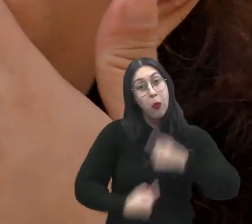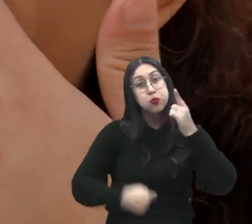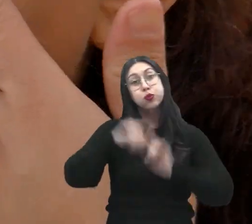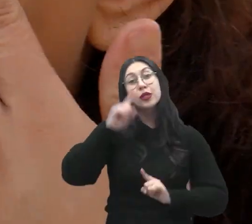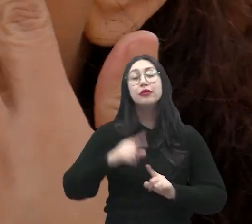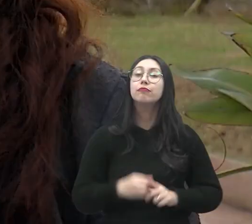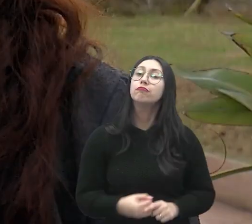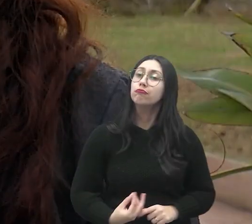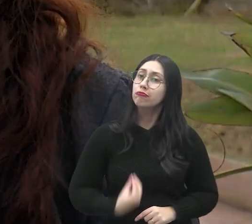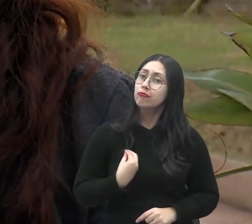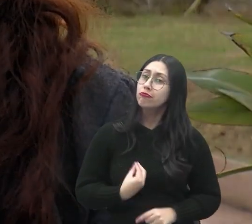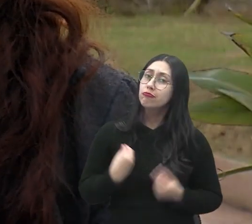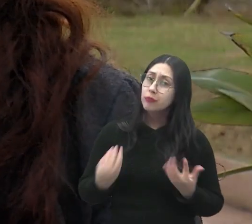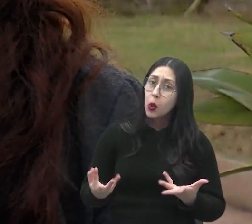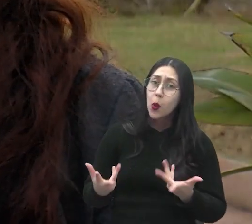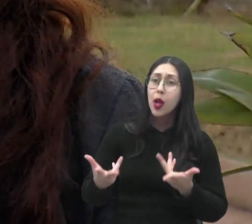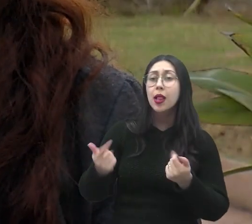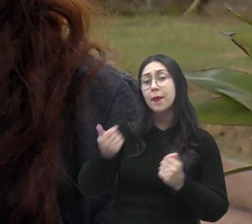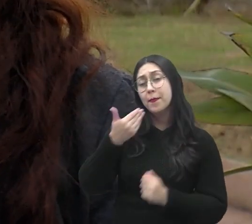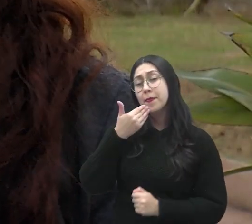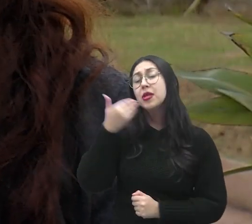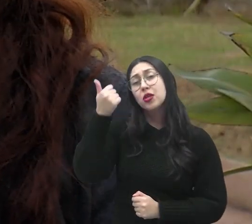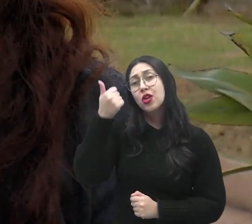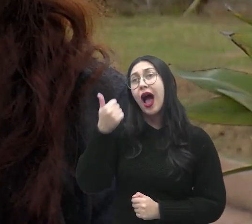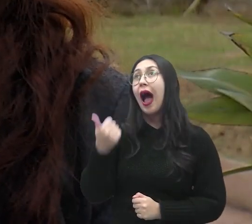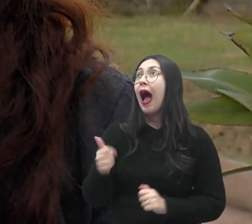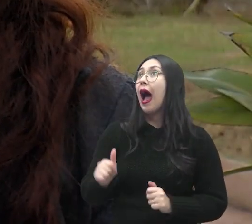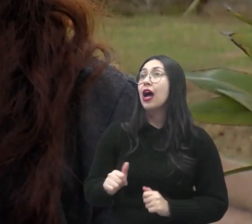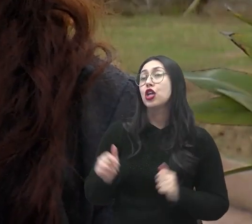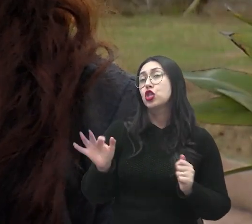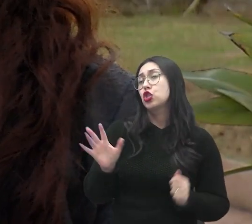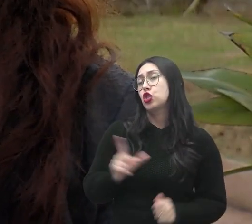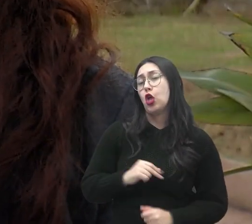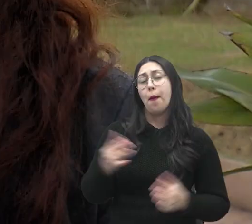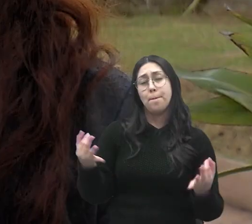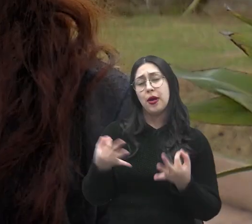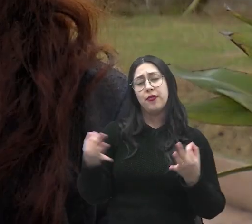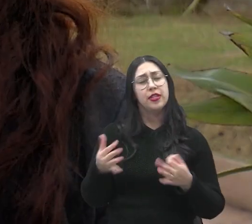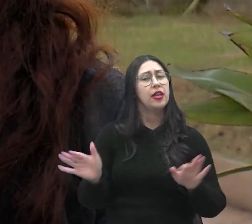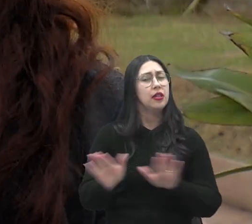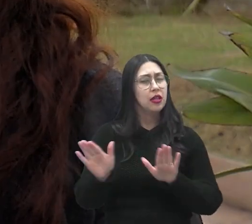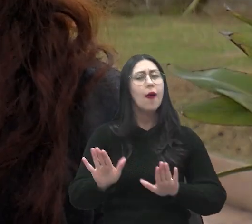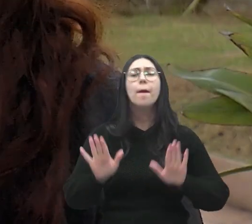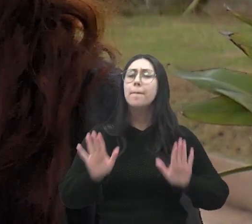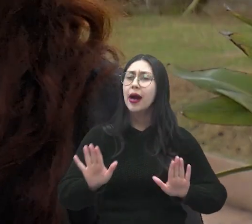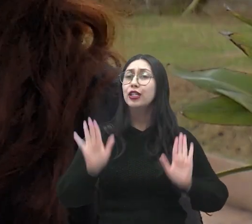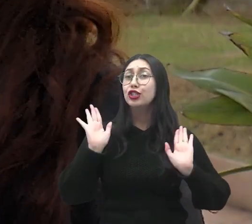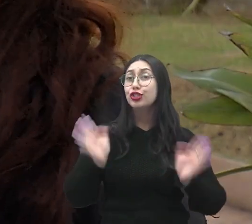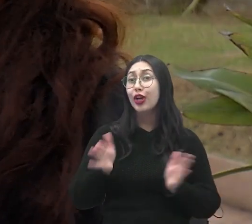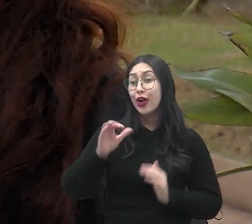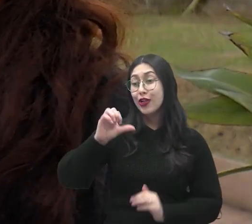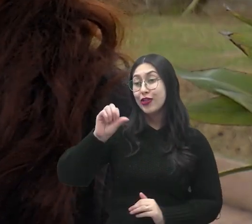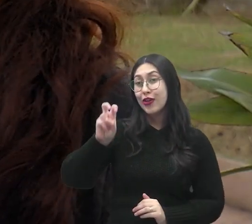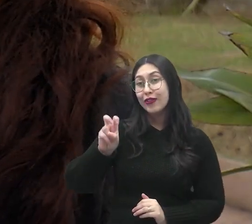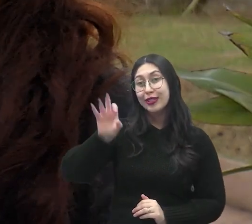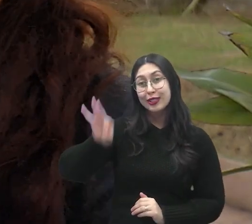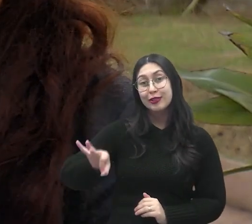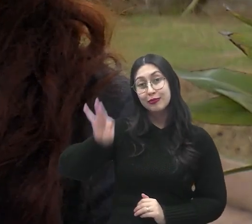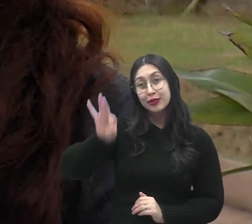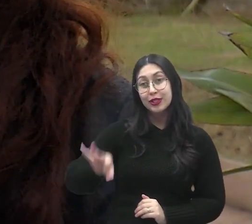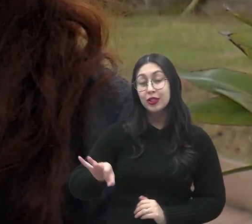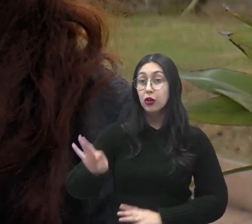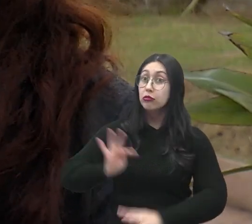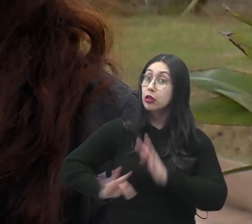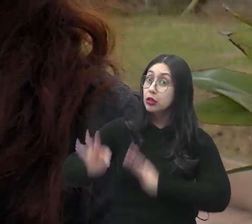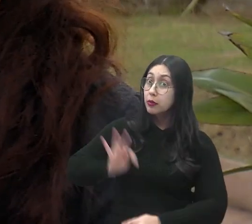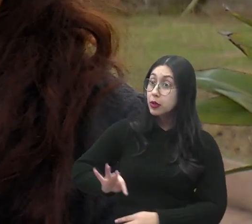a sua vida. A qualidade de vida melhorou bastante. Não vou dizer que está 100%, mas está 95%. O tratamento